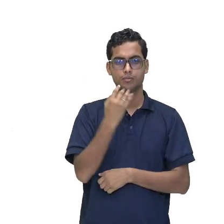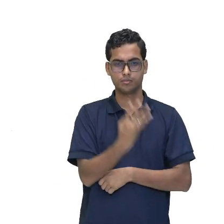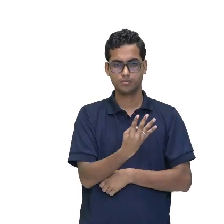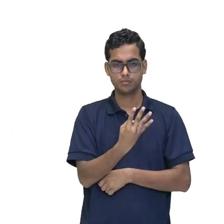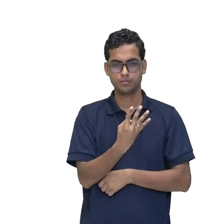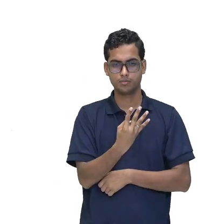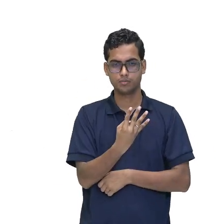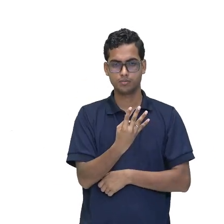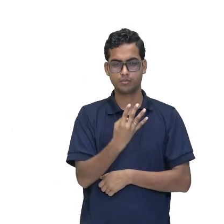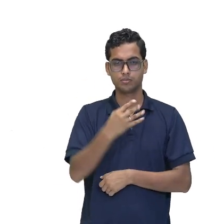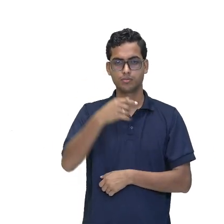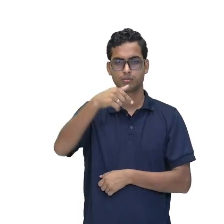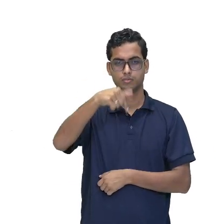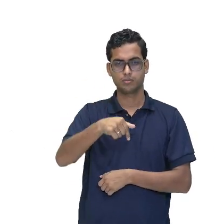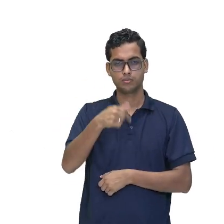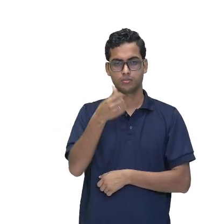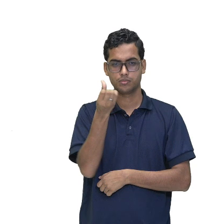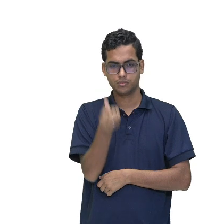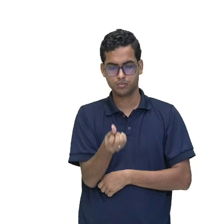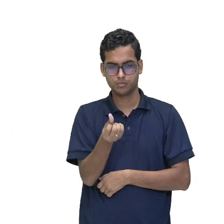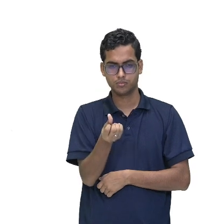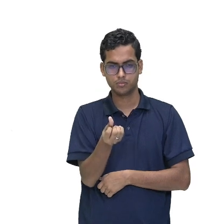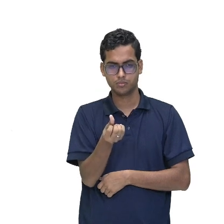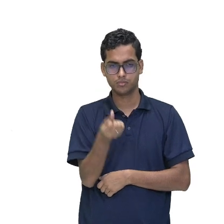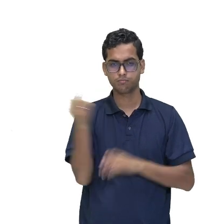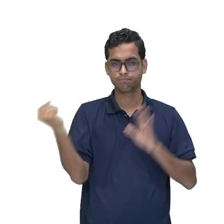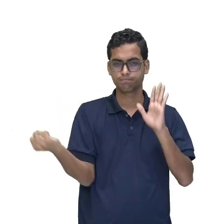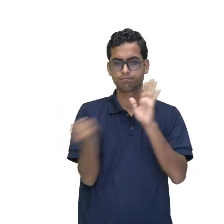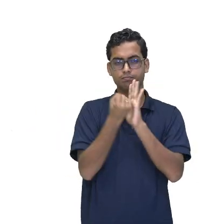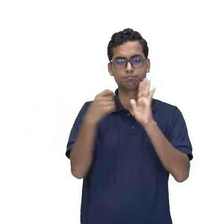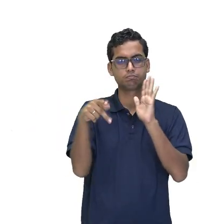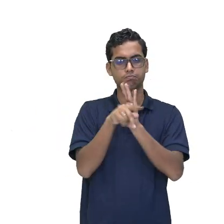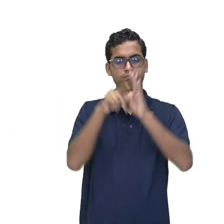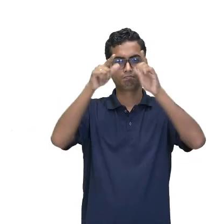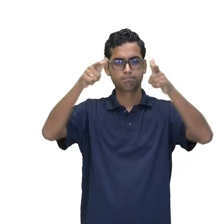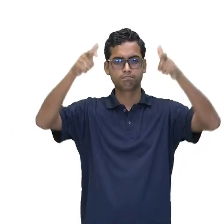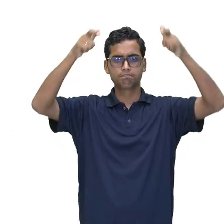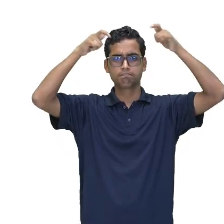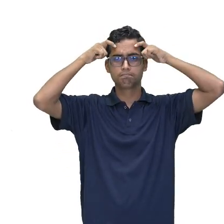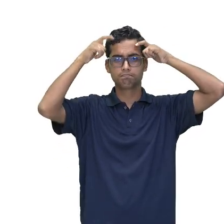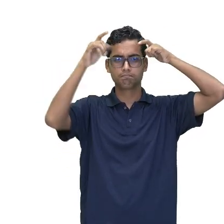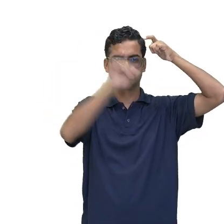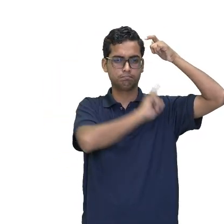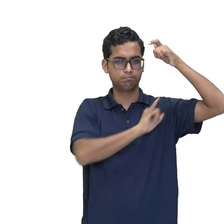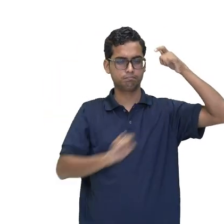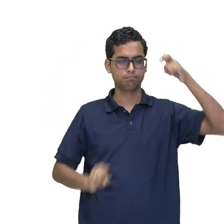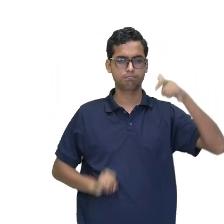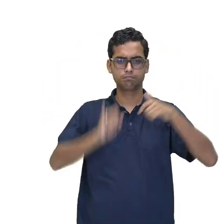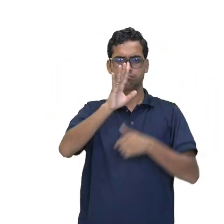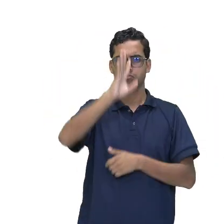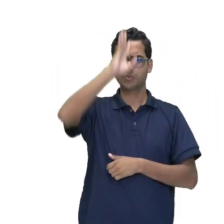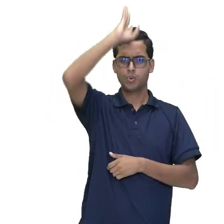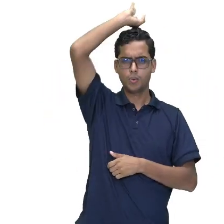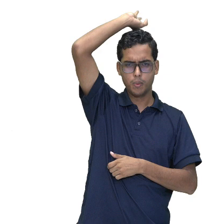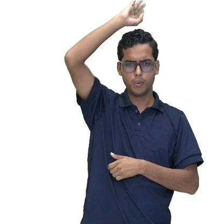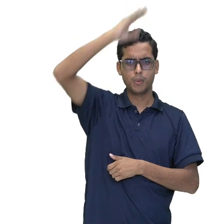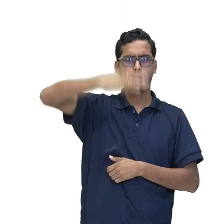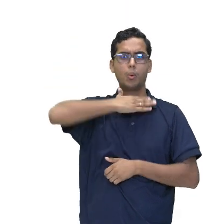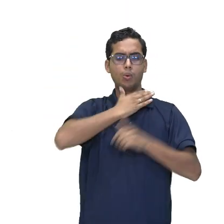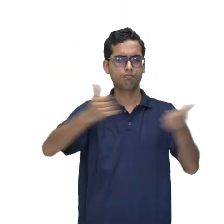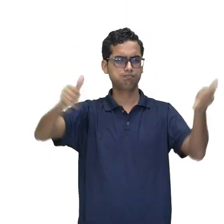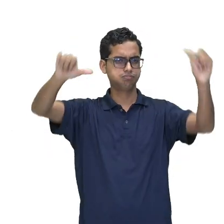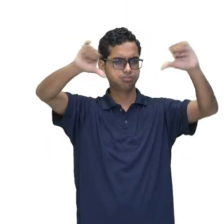Nós temos ali como marco do final da Idade Antiga a queda do Império Romano, tá bom? Que é quando nós vamos ter a entrada